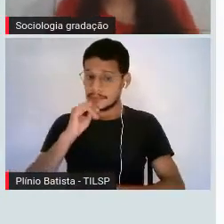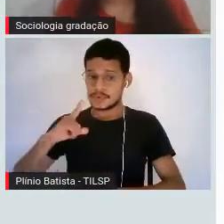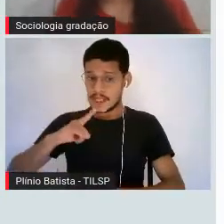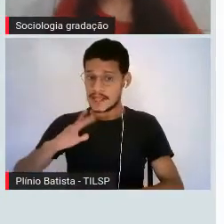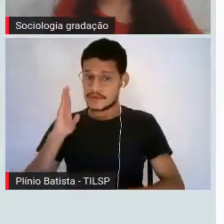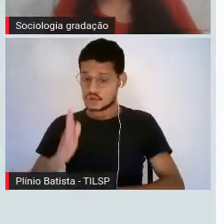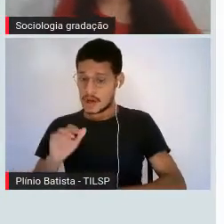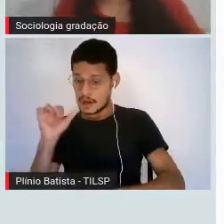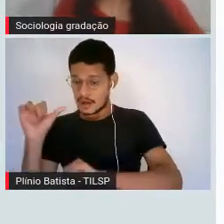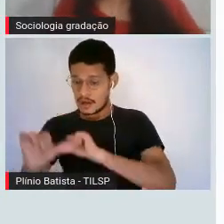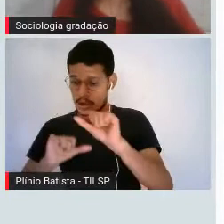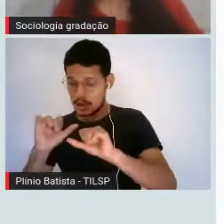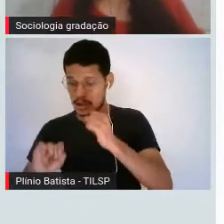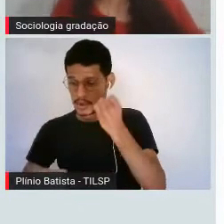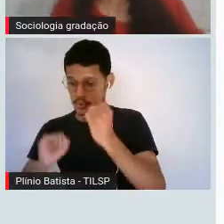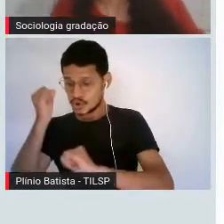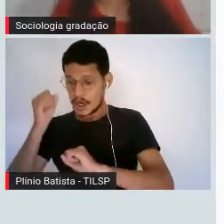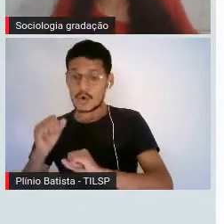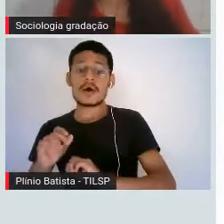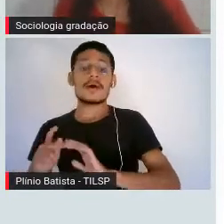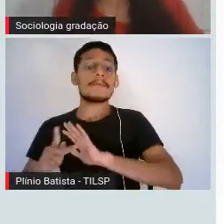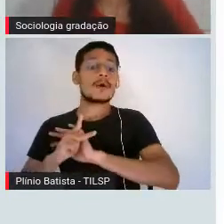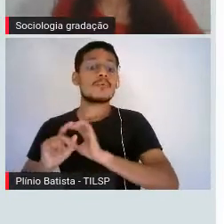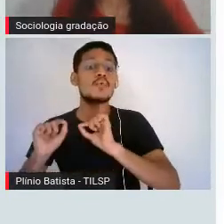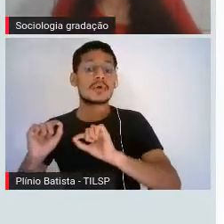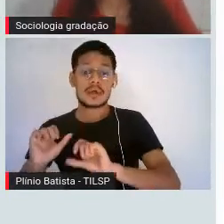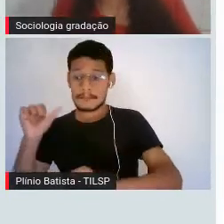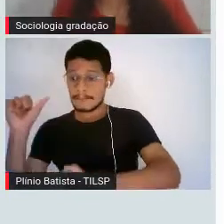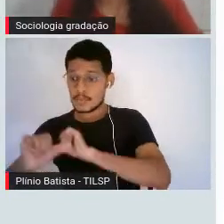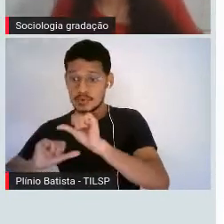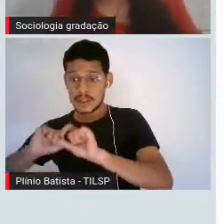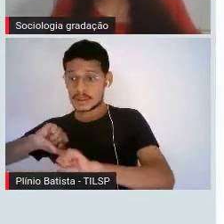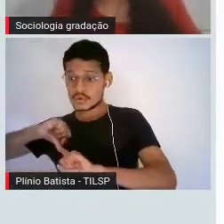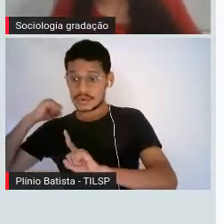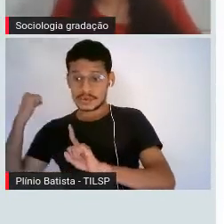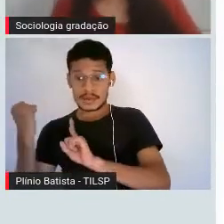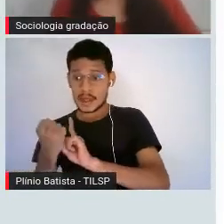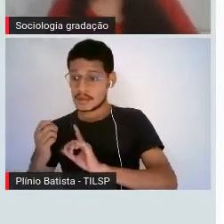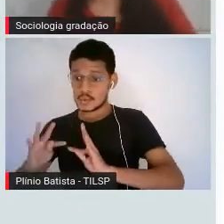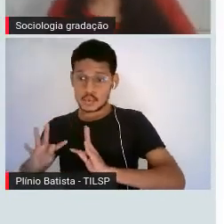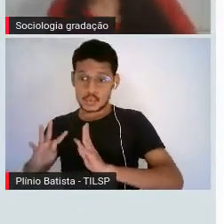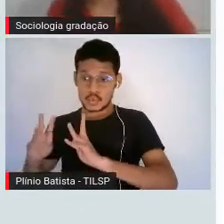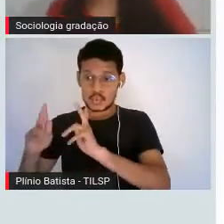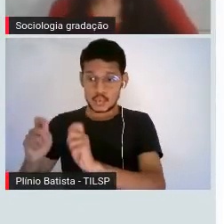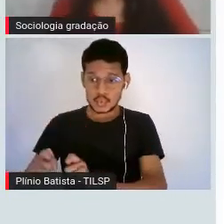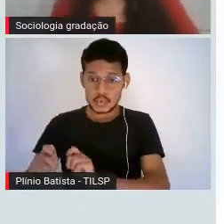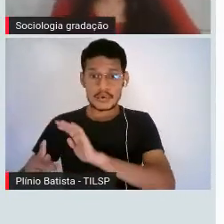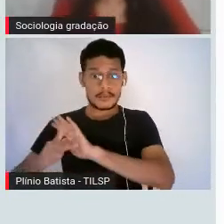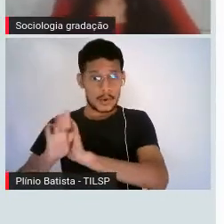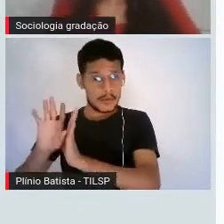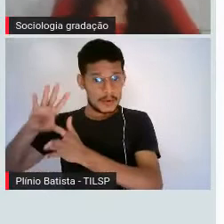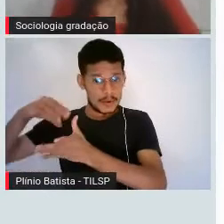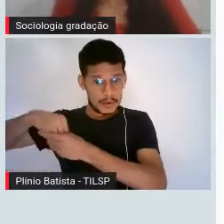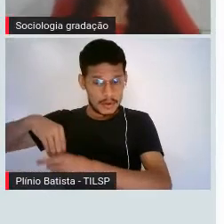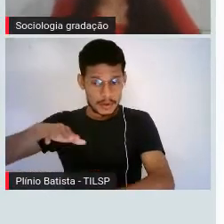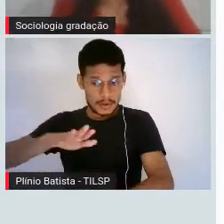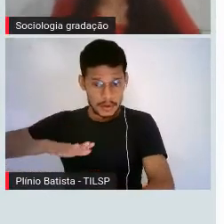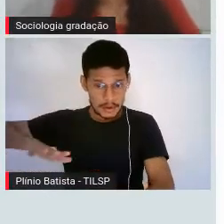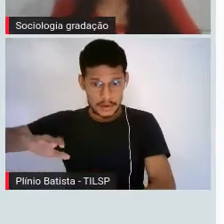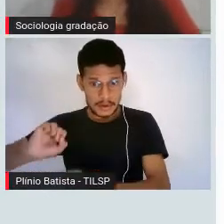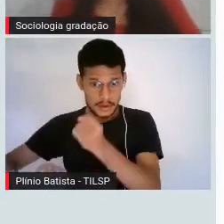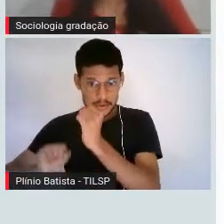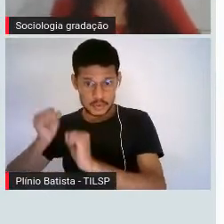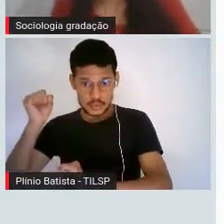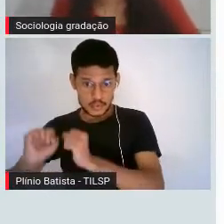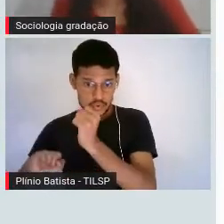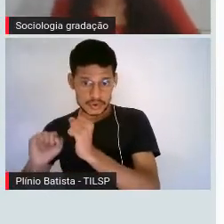industrial, em que se muda a estrutura de toda a sociedade a partir da indústria, né, como pontapé